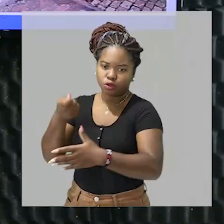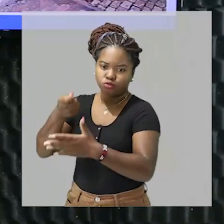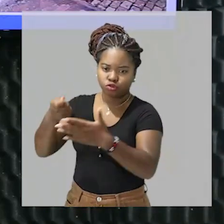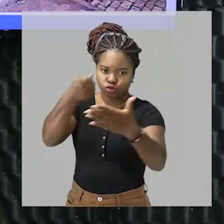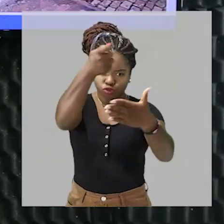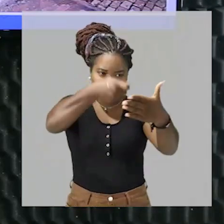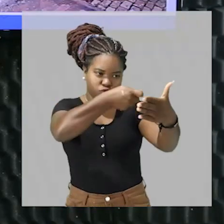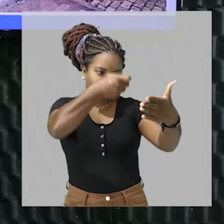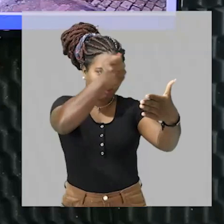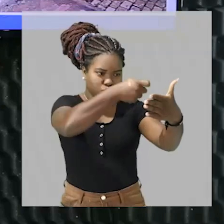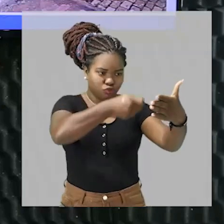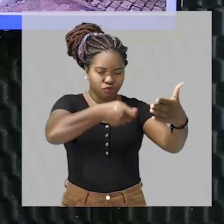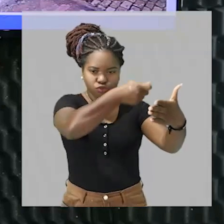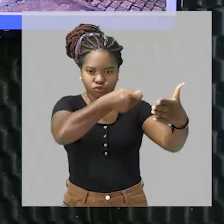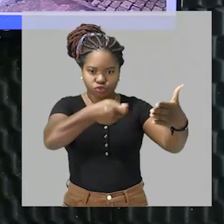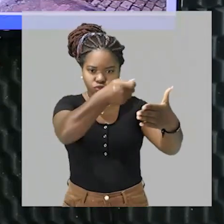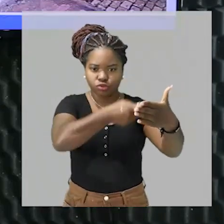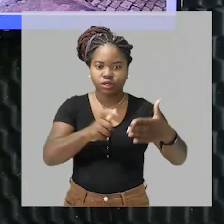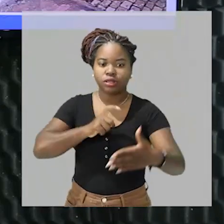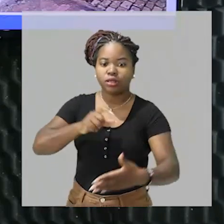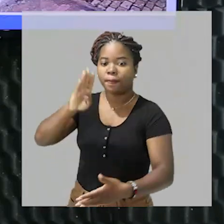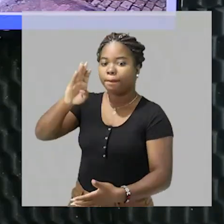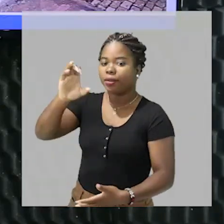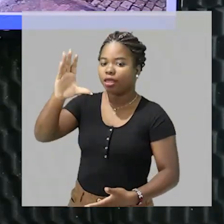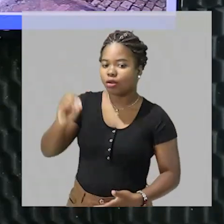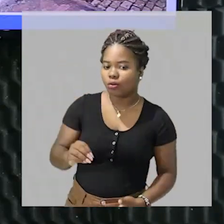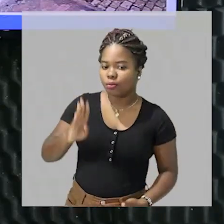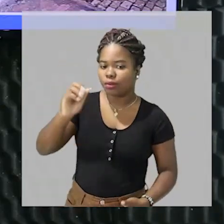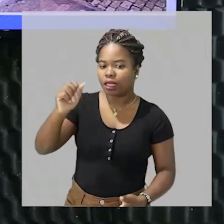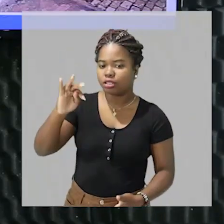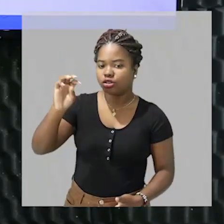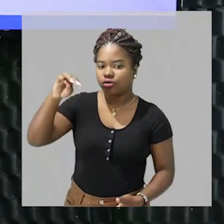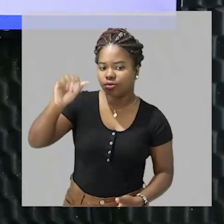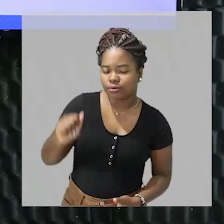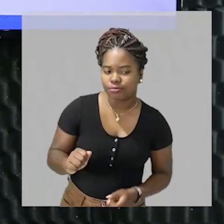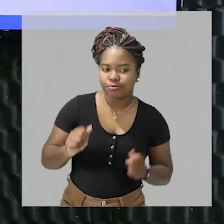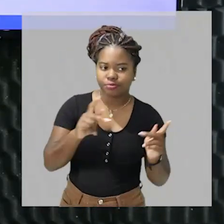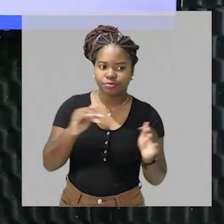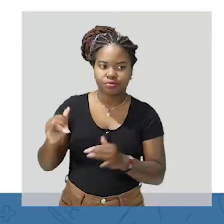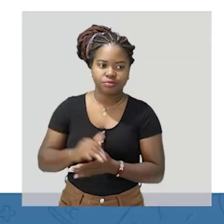do Valverde, no Beco do Batman, que eu havia falado para vocês.